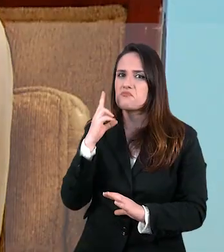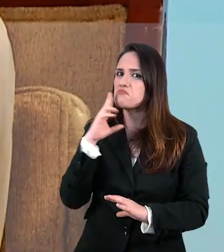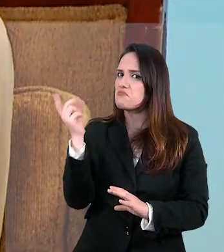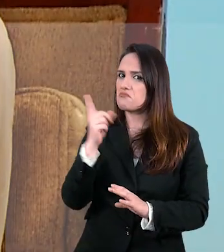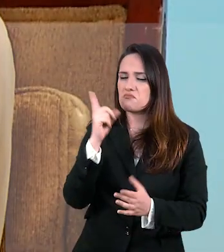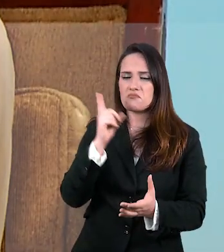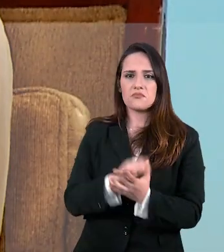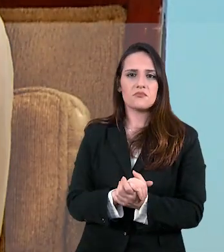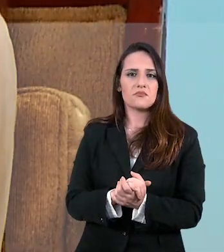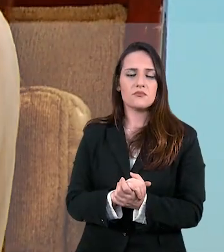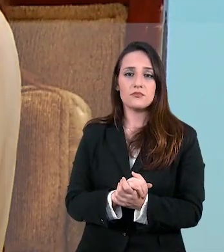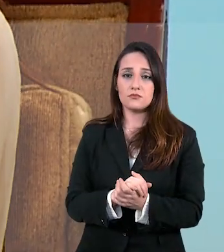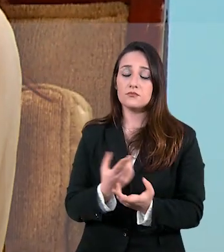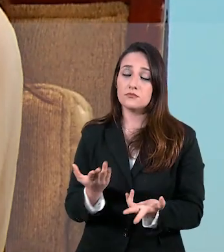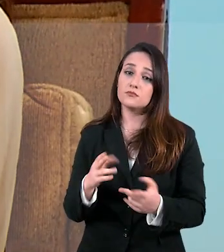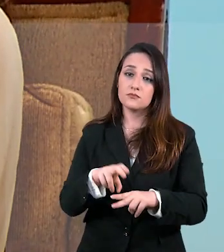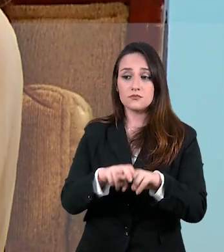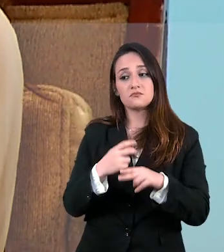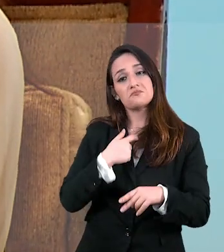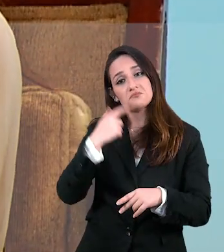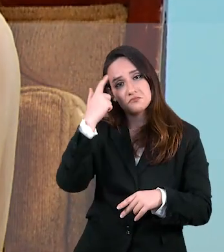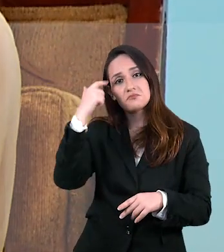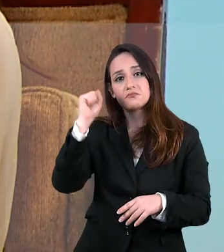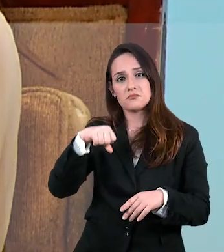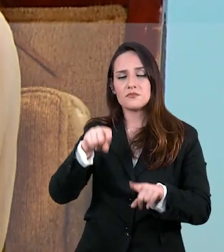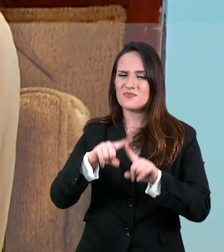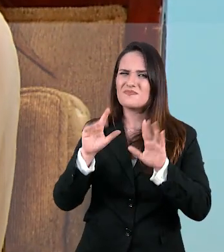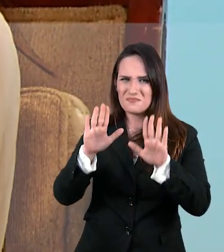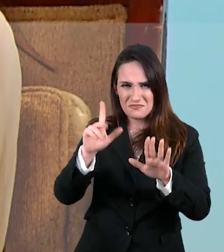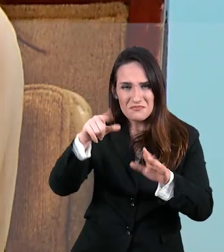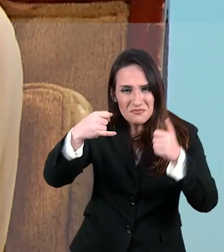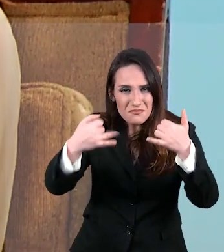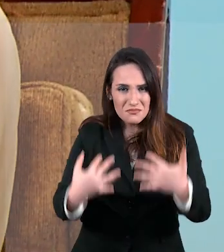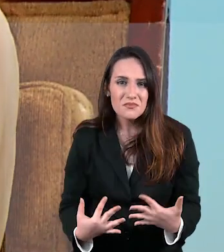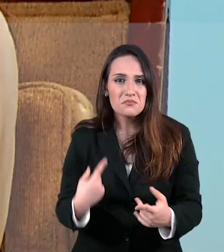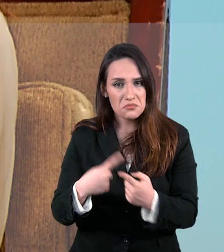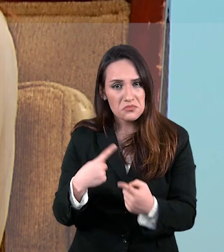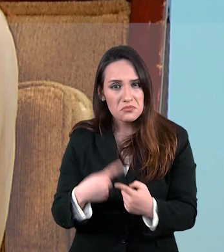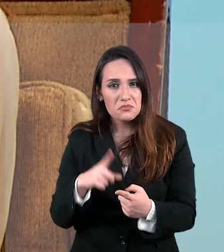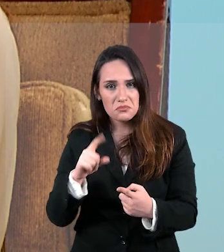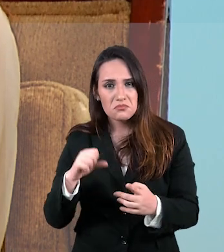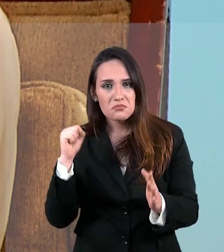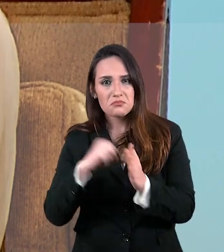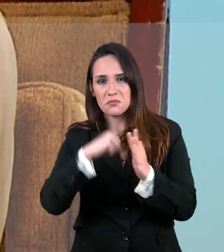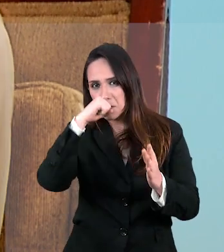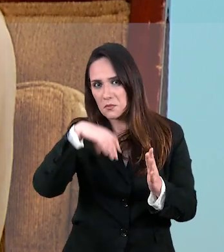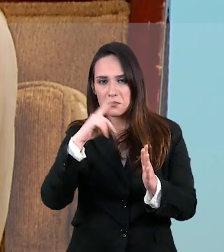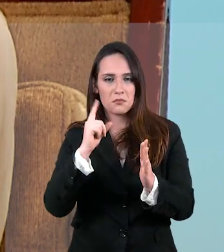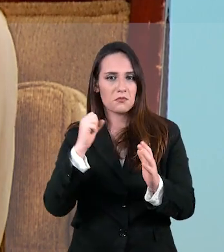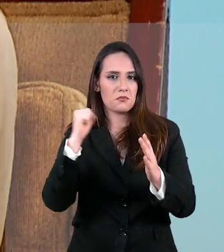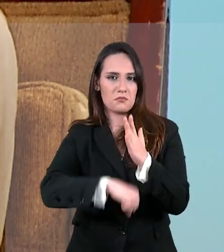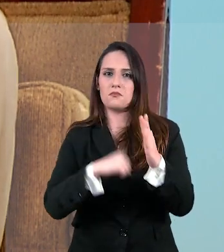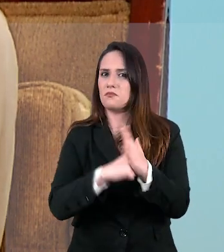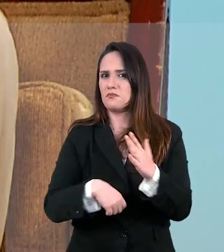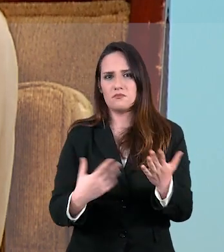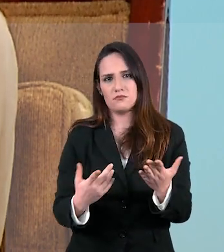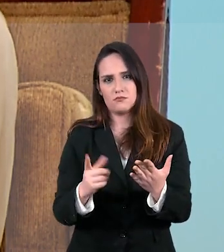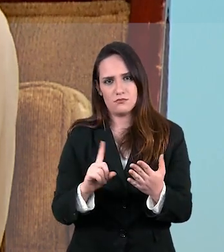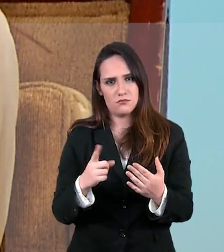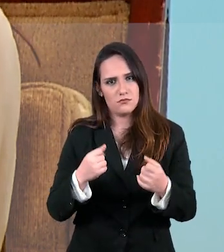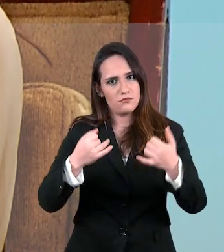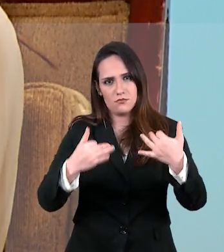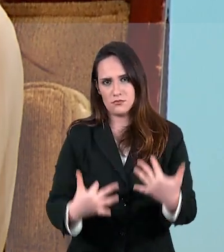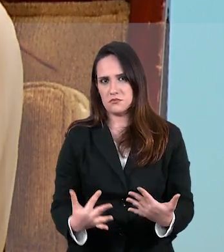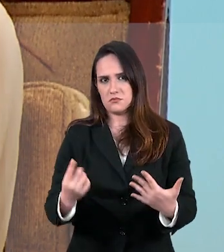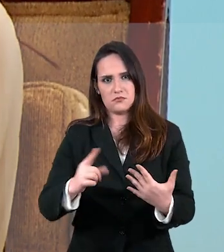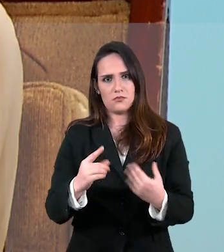No estado normal. Então, provavelmente sim, mas isso não é uma justificativa, né? Para que a